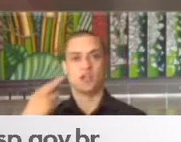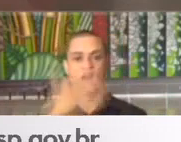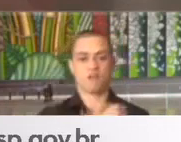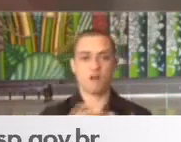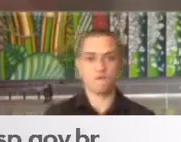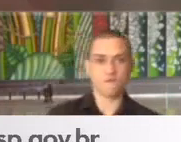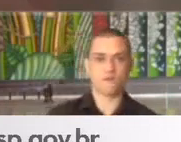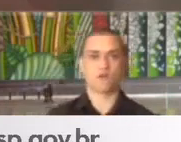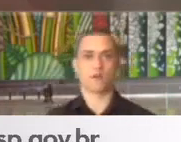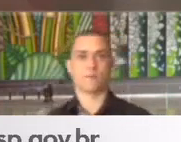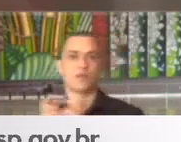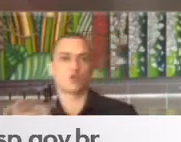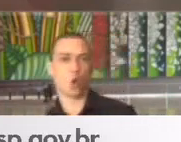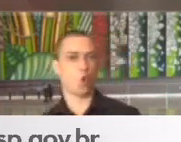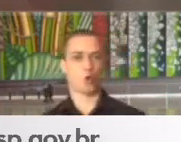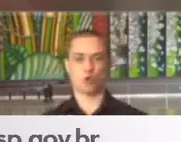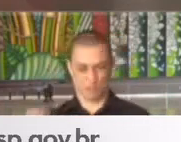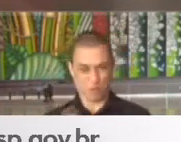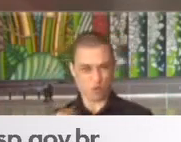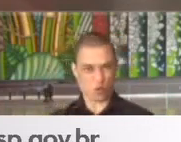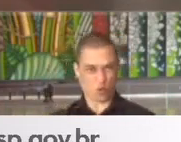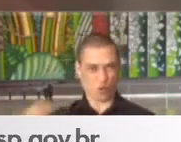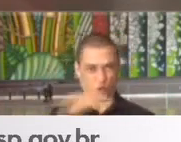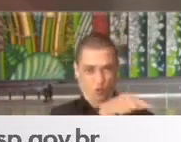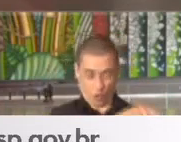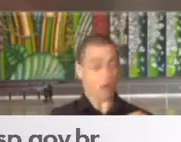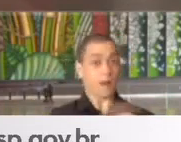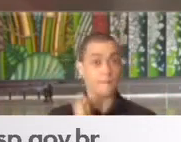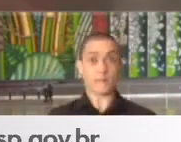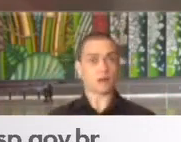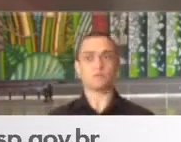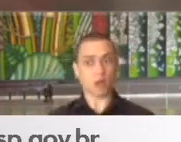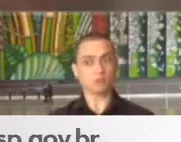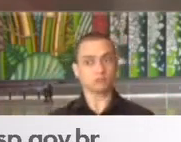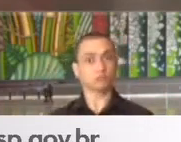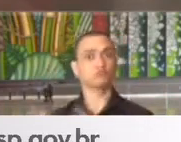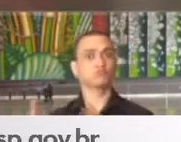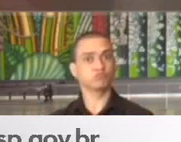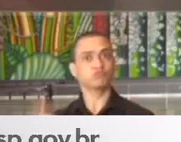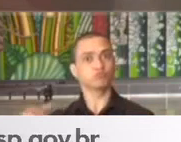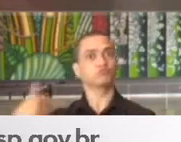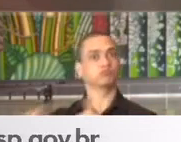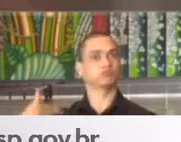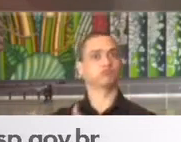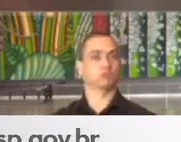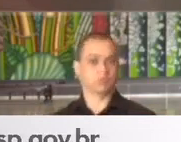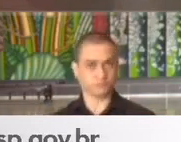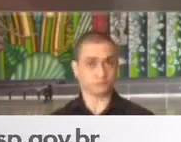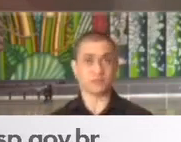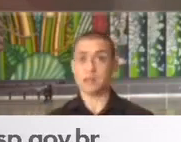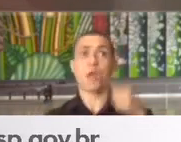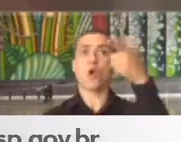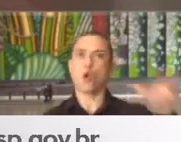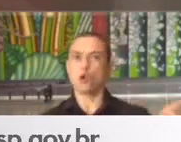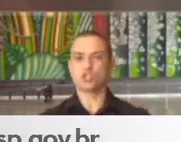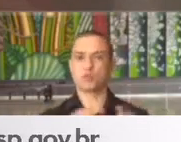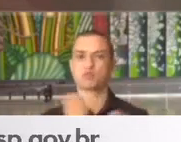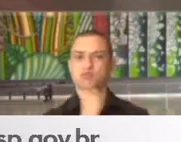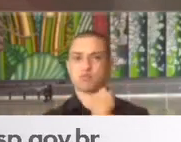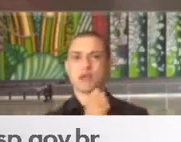metrô, obras que estão em curso e que atendem à necessidade da população, assim como obras de